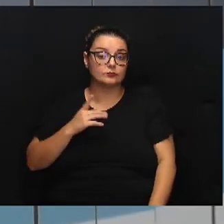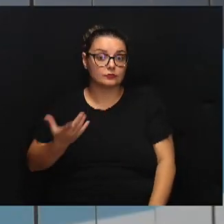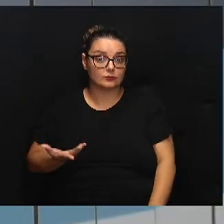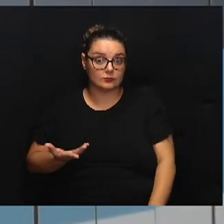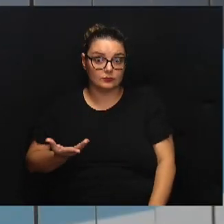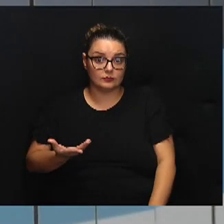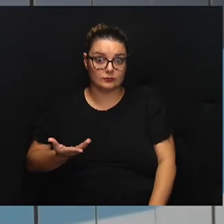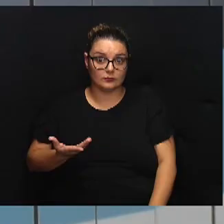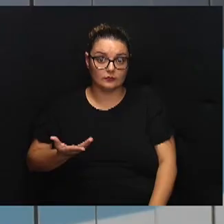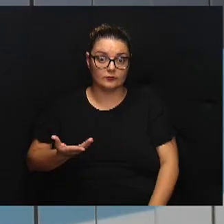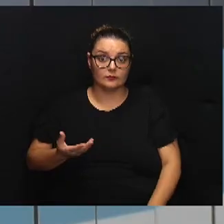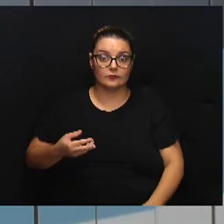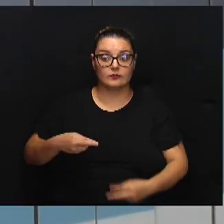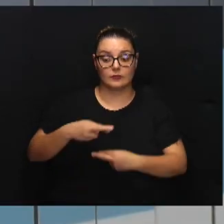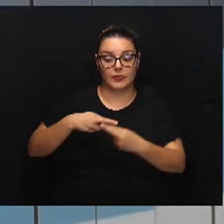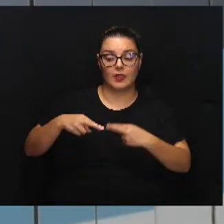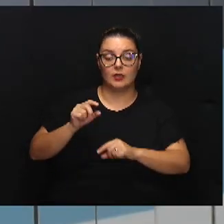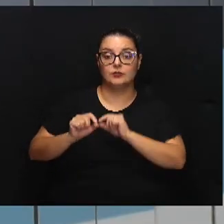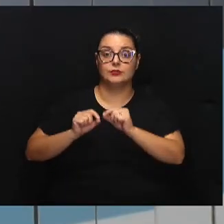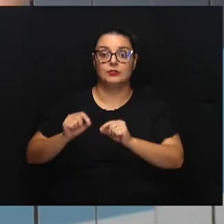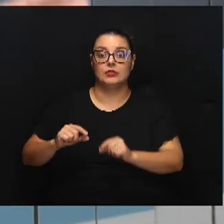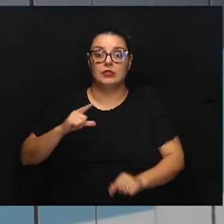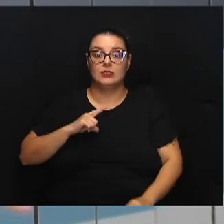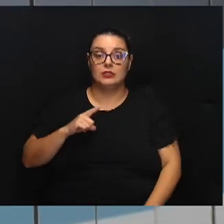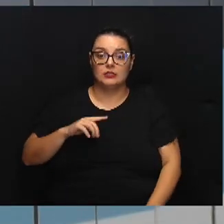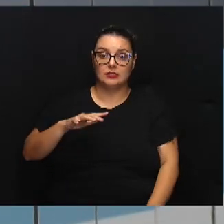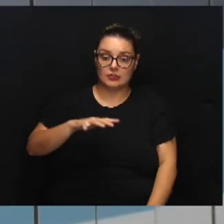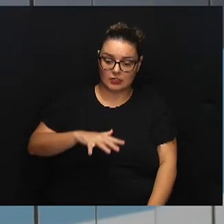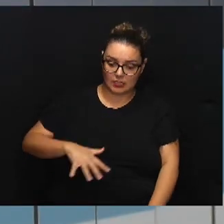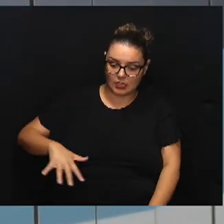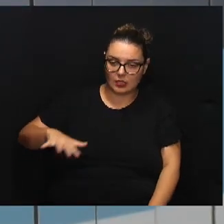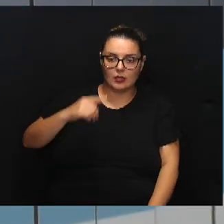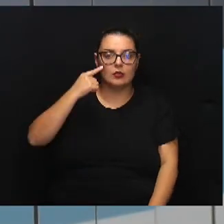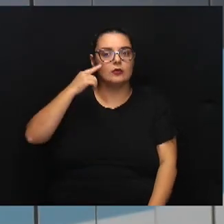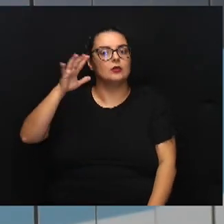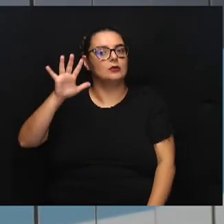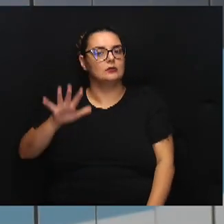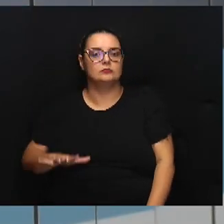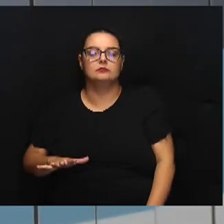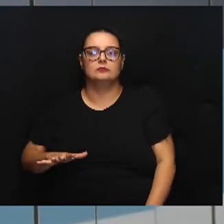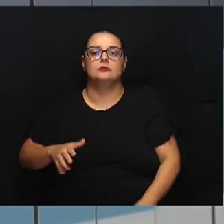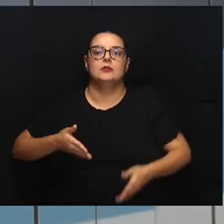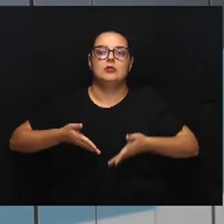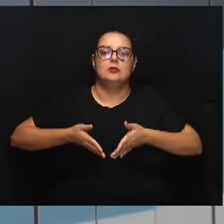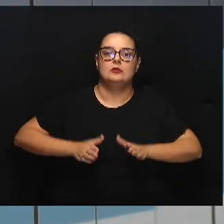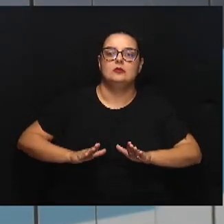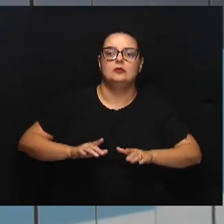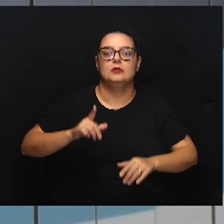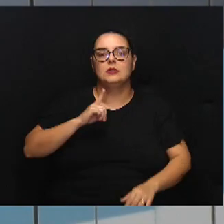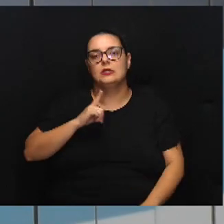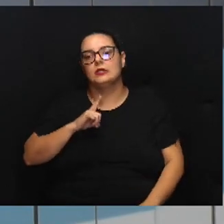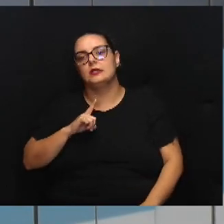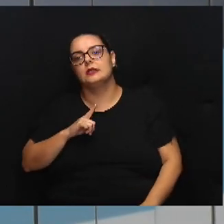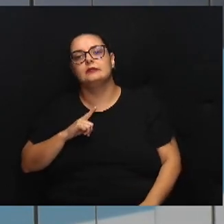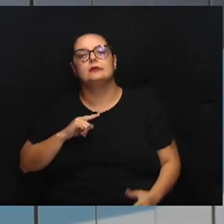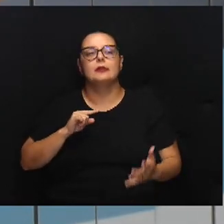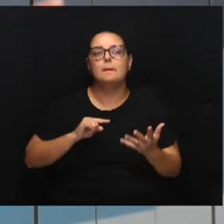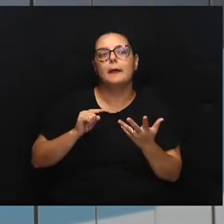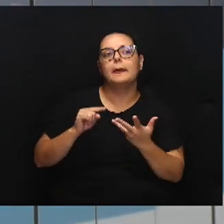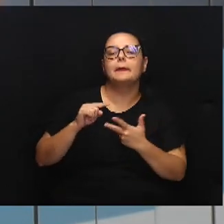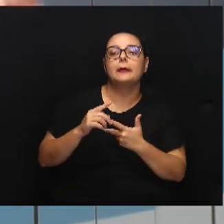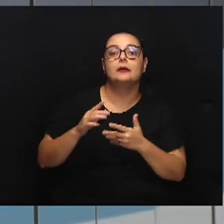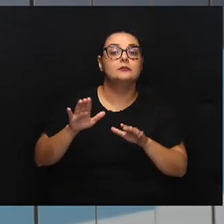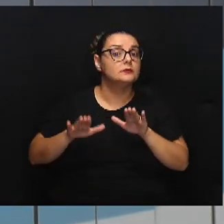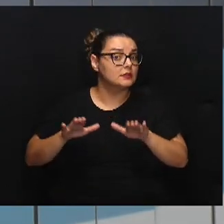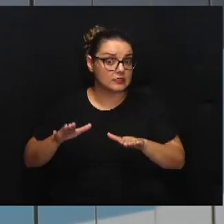a associação de que existe um ambiente ideal para aquele parto que precisa ter X, Y, Z. E muitas